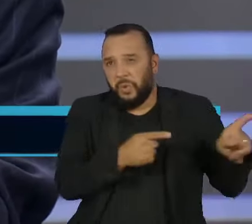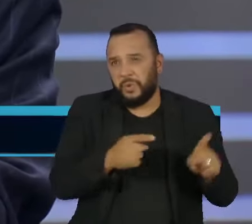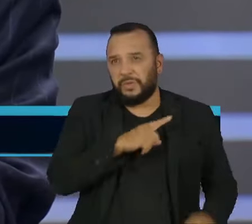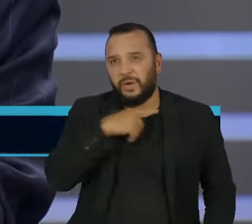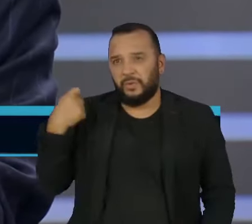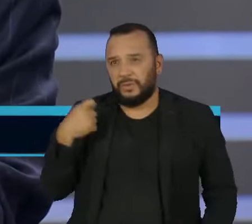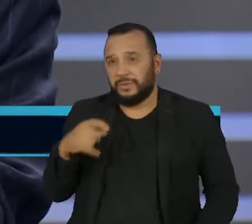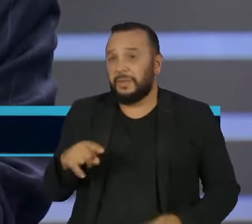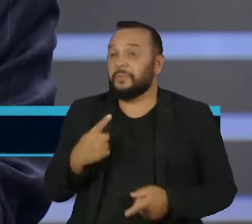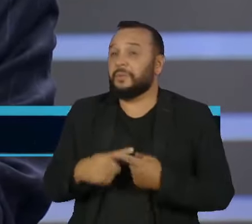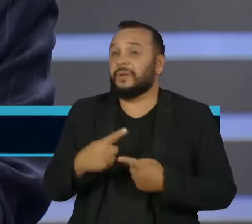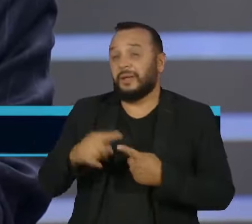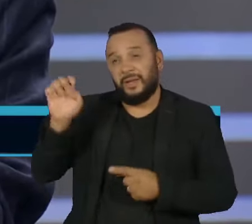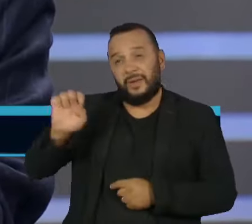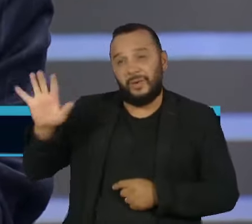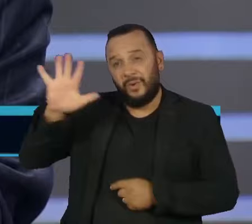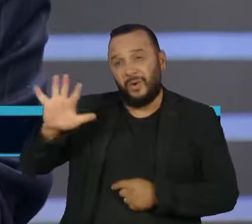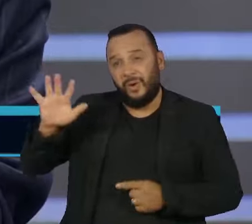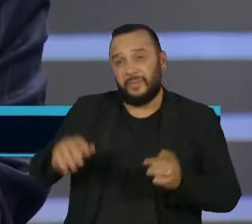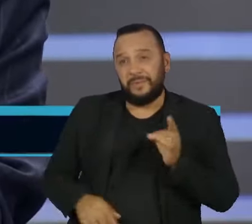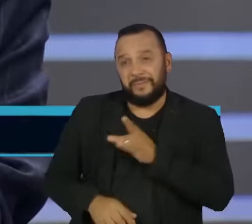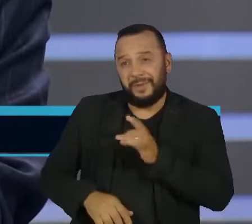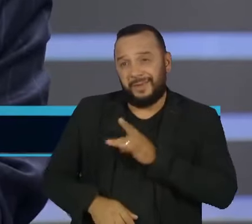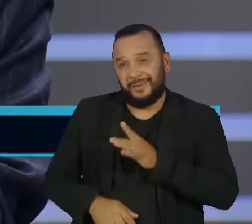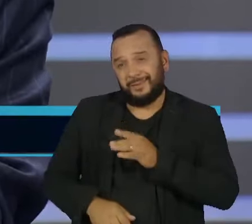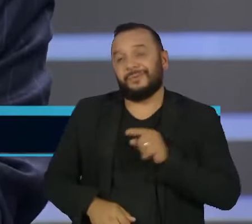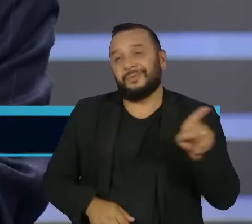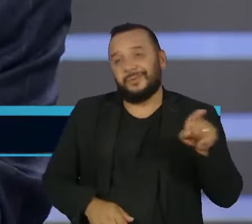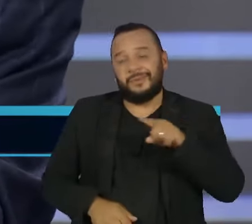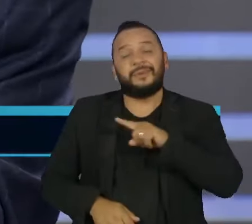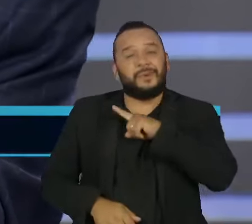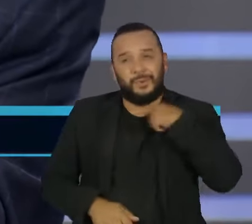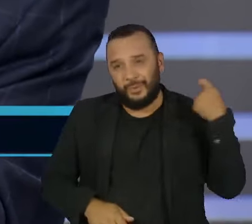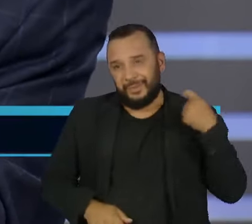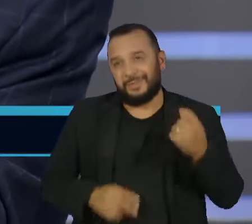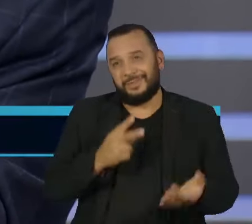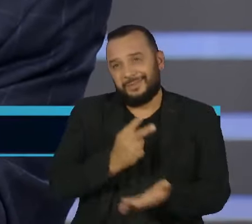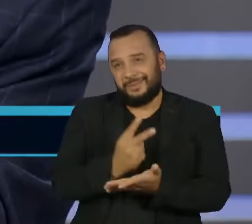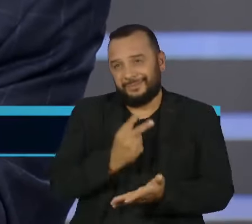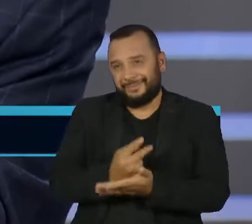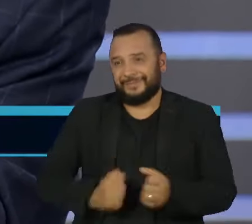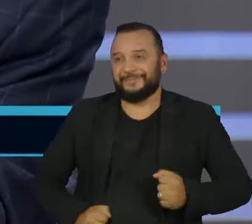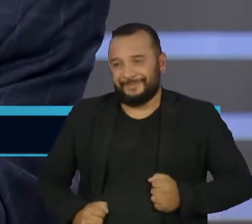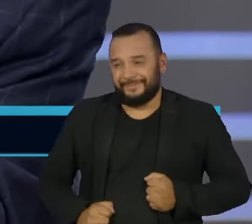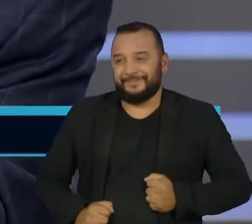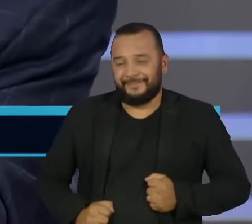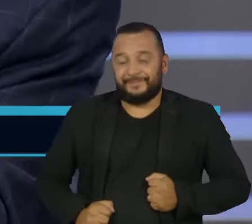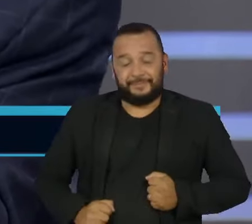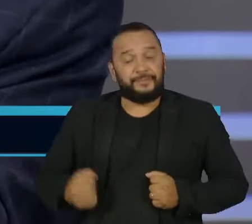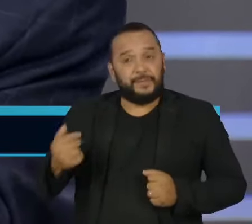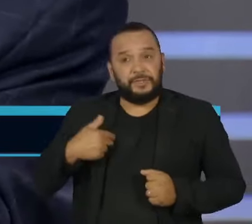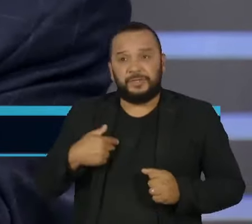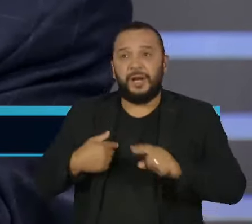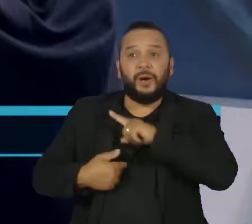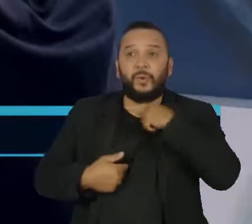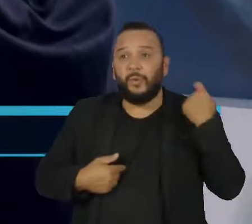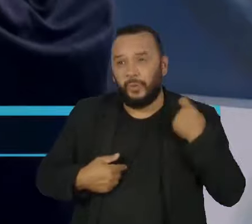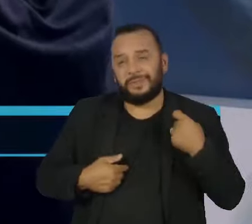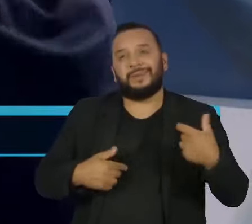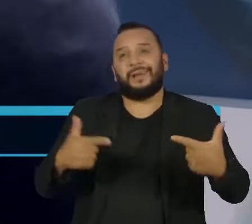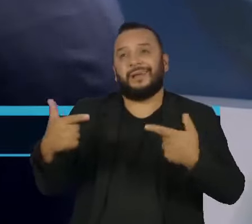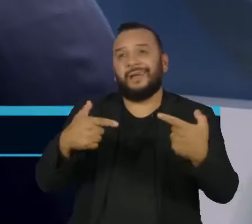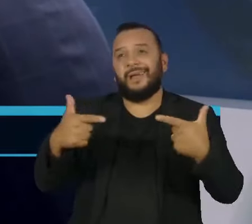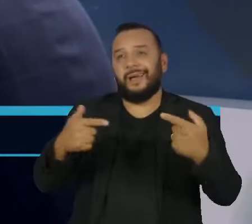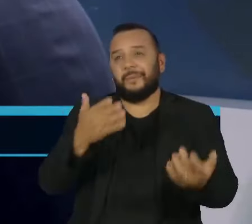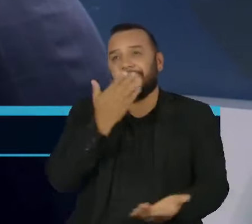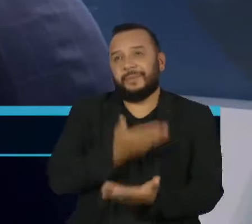meteu medo nos europeus, sempre. A Rússia perdeu uma guerra no começo do século XX para o Japão, lá do outro lado da Rússia,